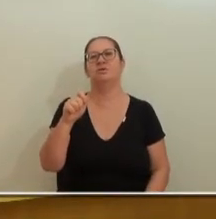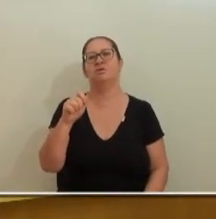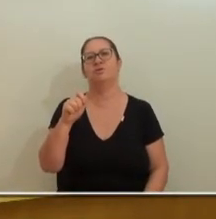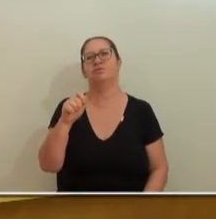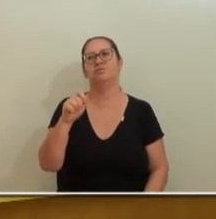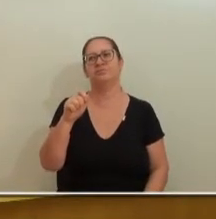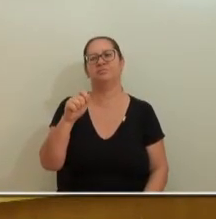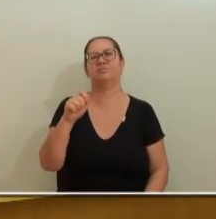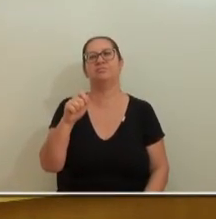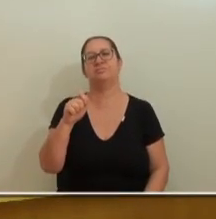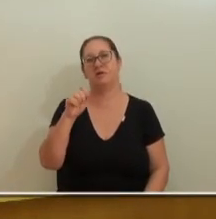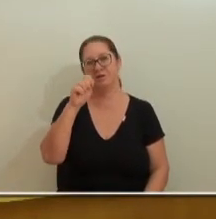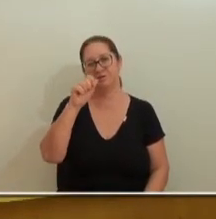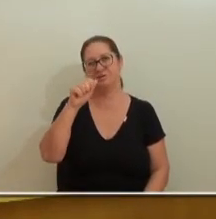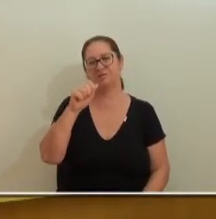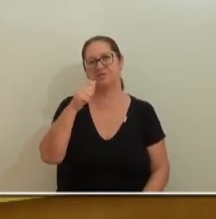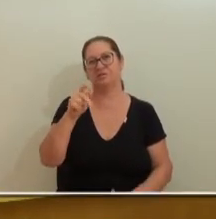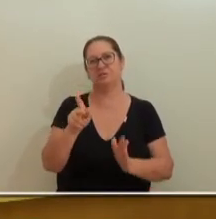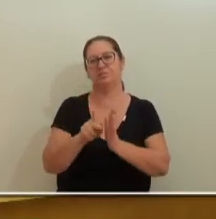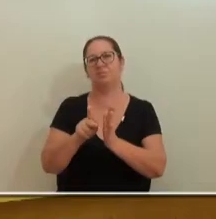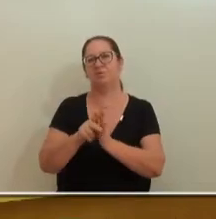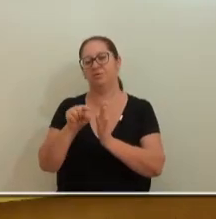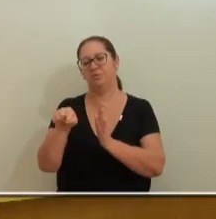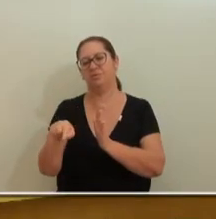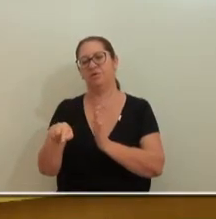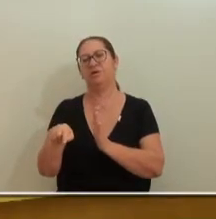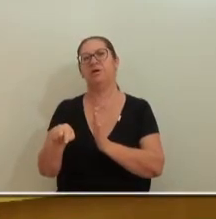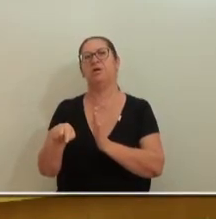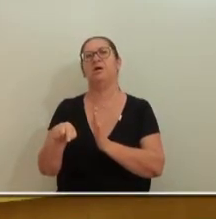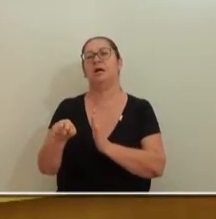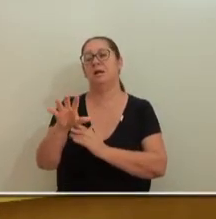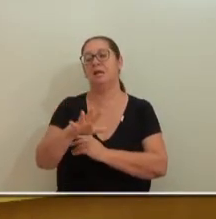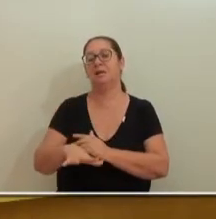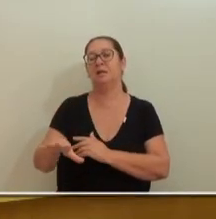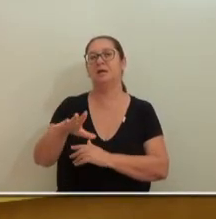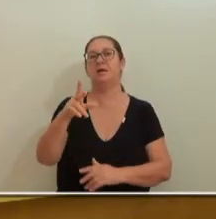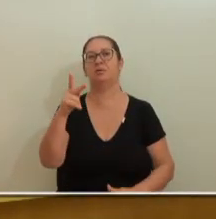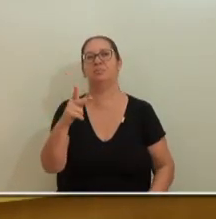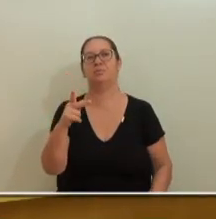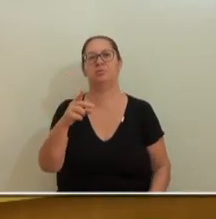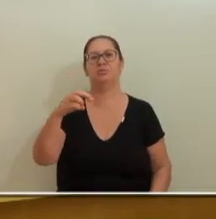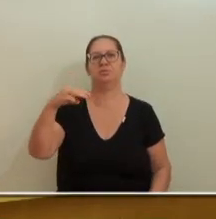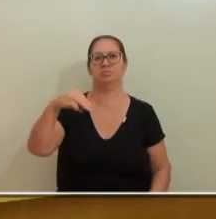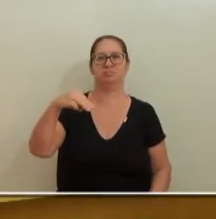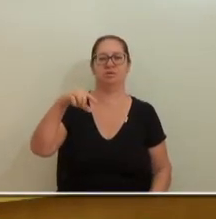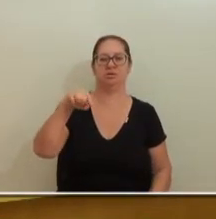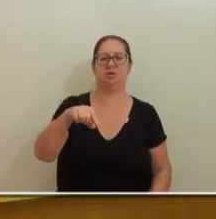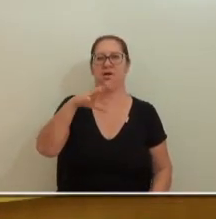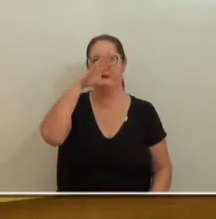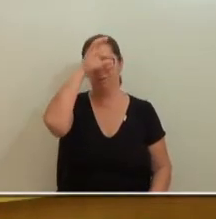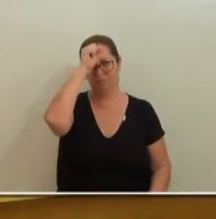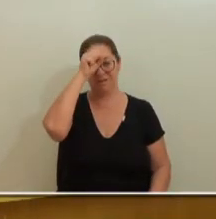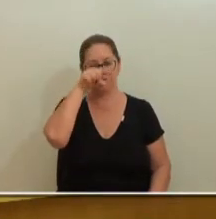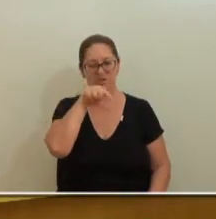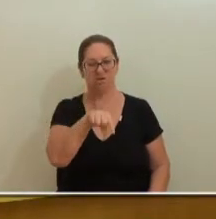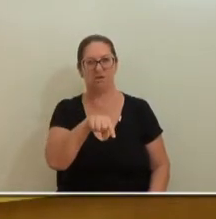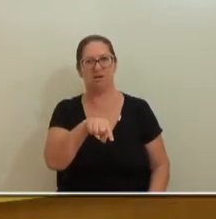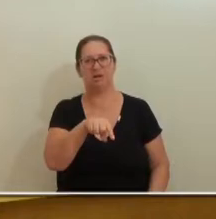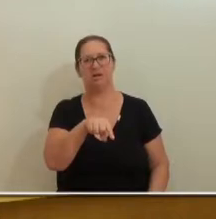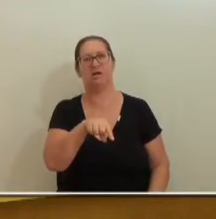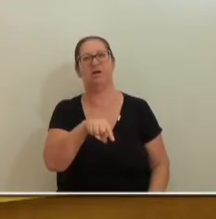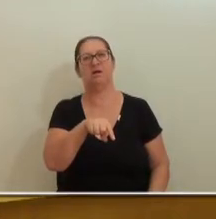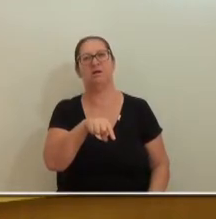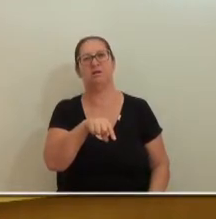pessoas em situação de vulnerabilidade na região do Porto Meira, lá eu aprendi uma coisa que eu levo para a minha carreira, para a minha